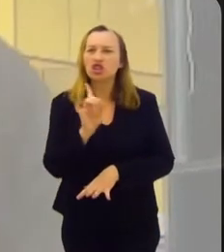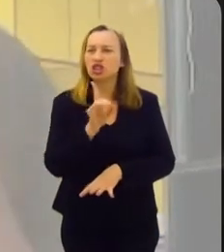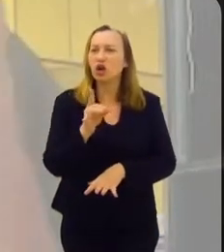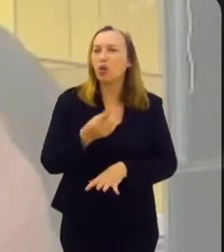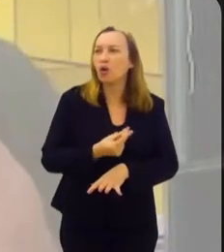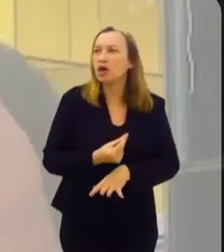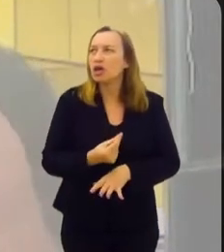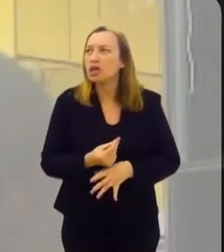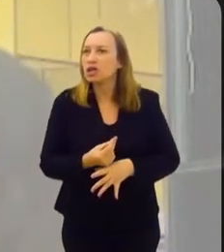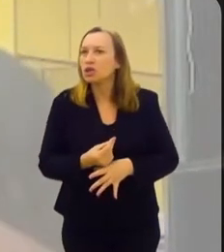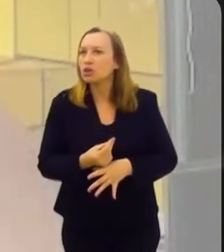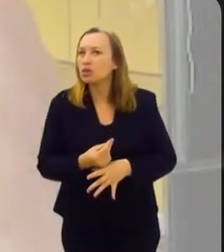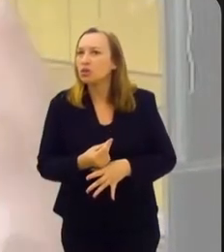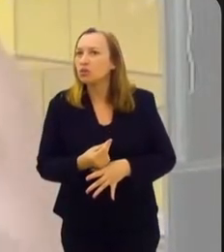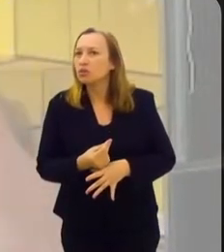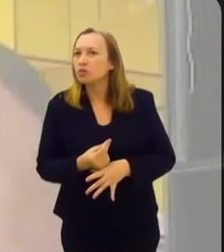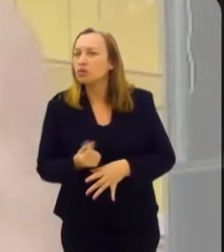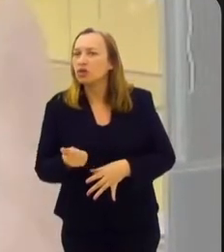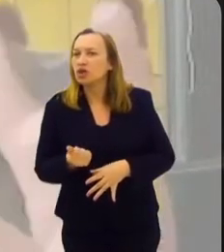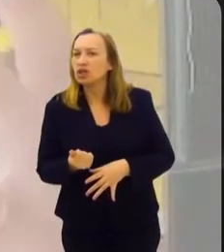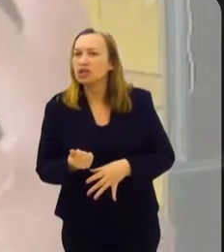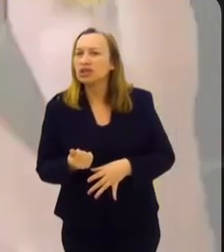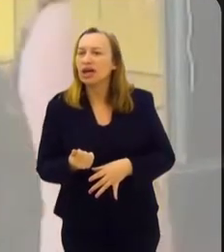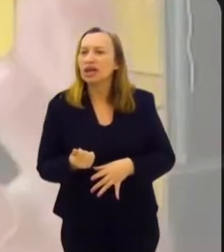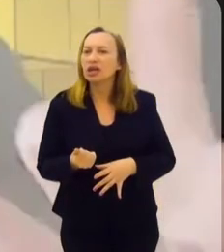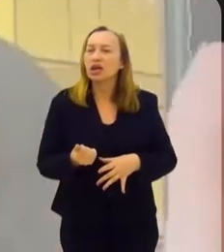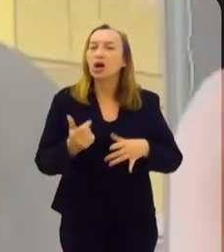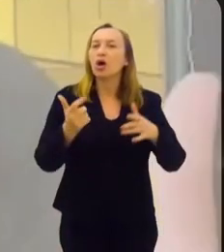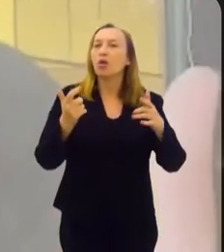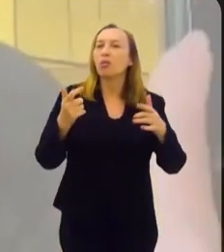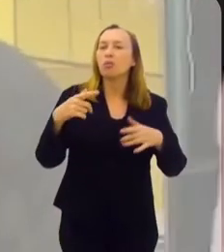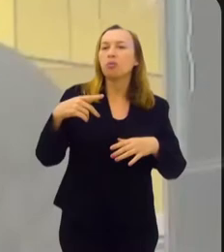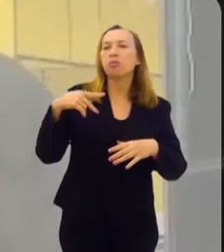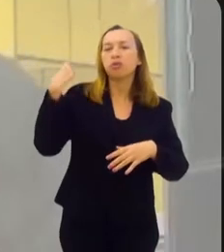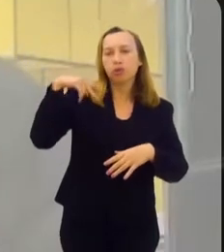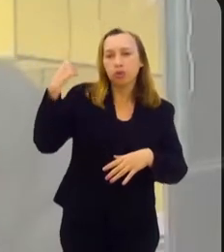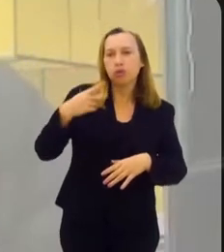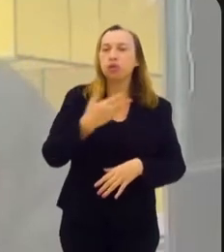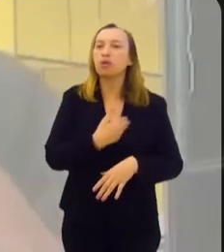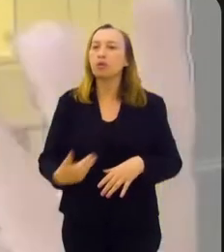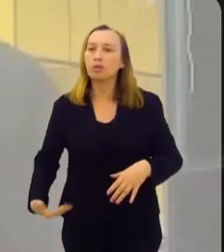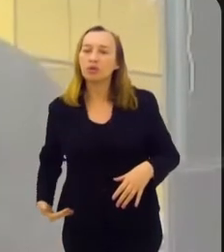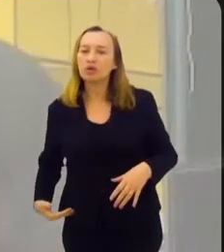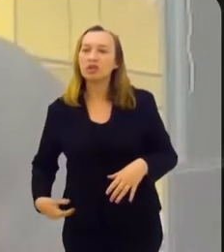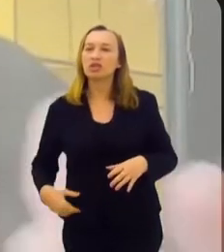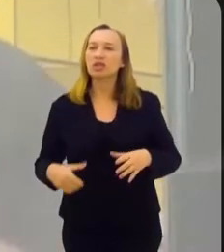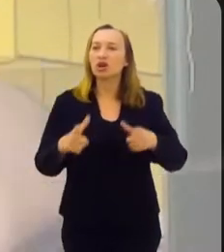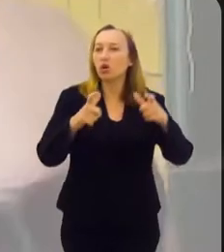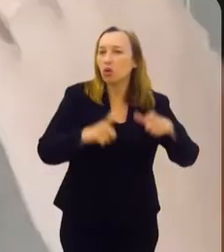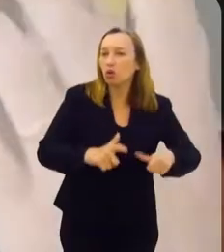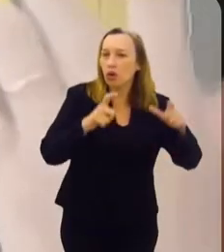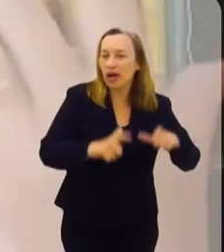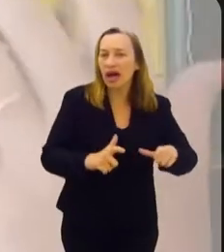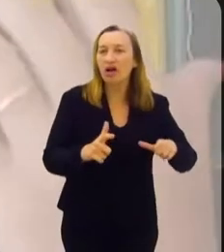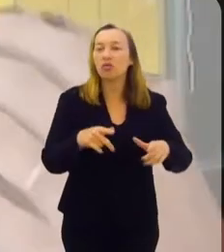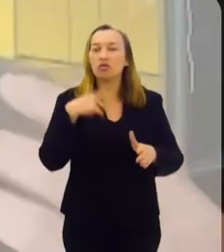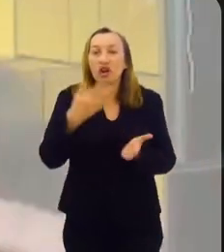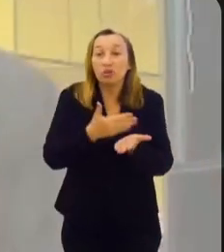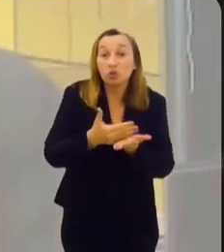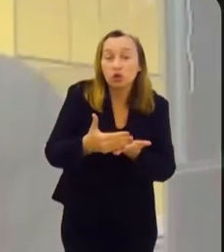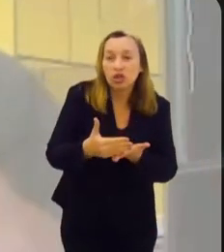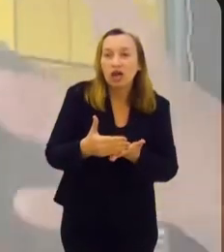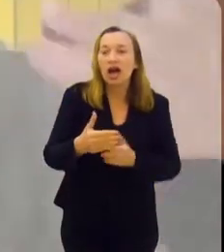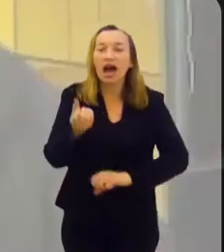acho que a gente não foge de políticas públicas setoriais, muitas vezes, né? A gente não consegue fugir. Como a gente falou no